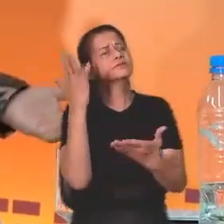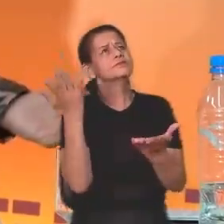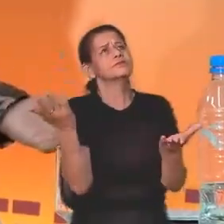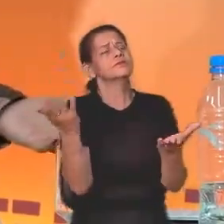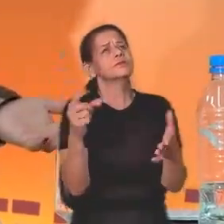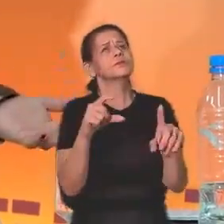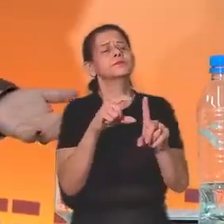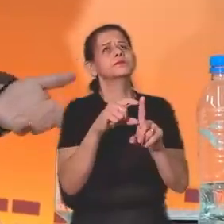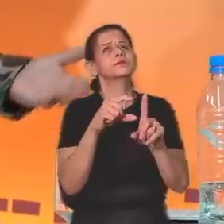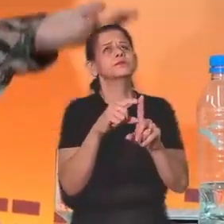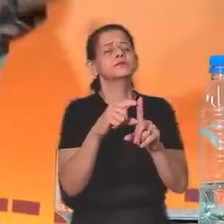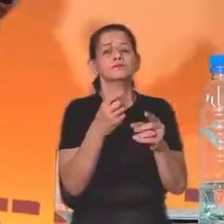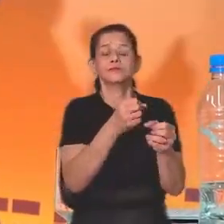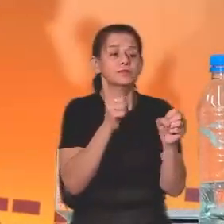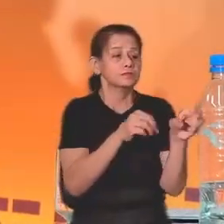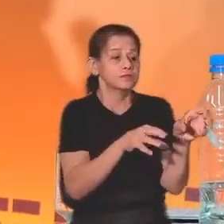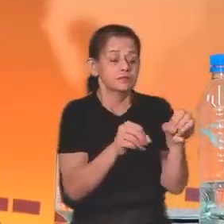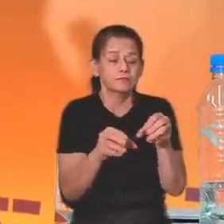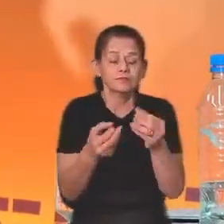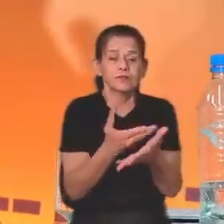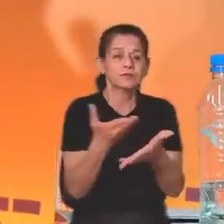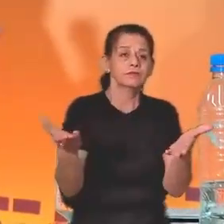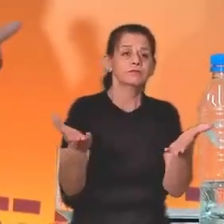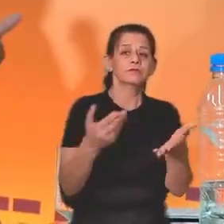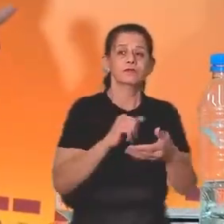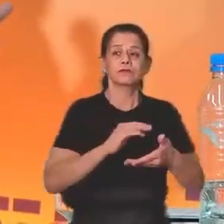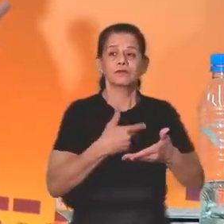tivesse te ensinado, né, como que essas